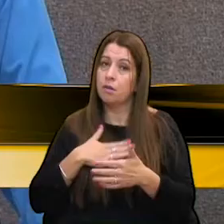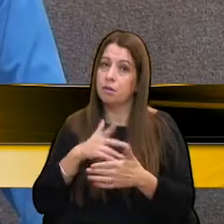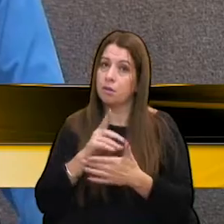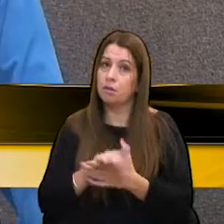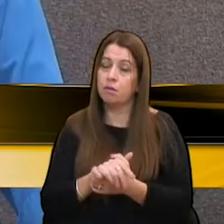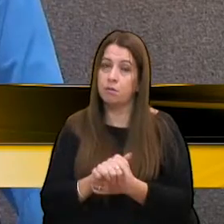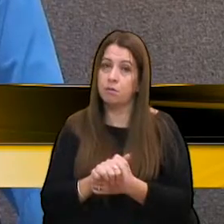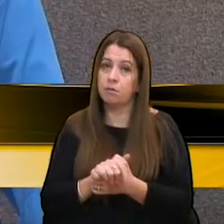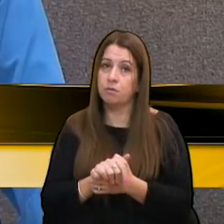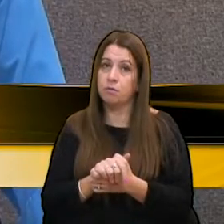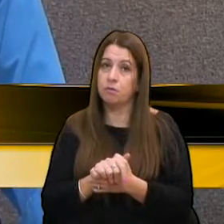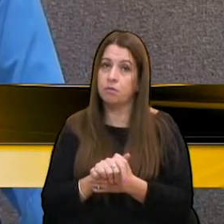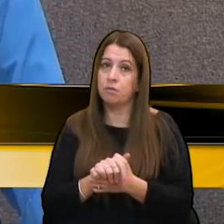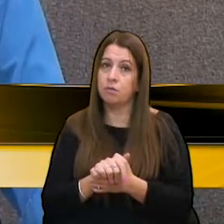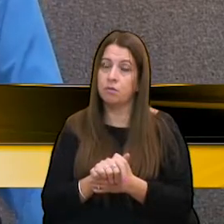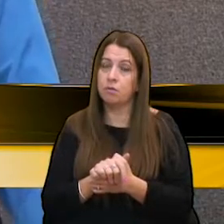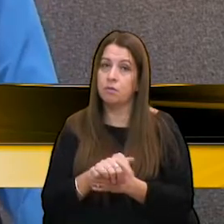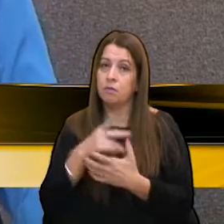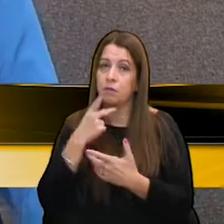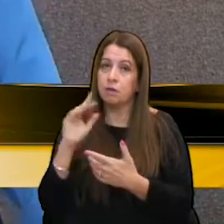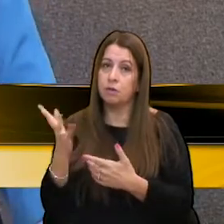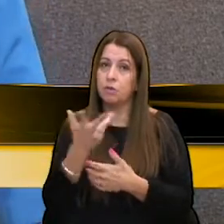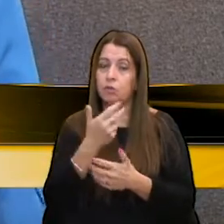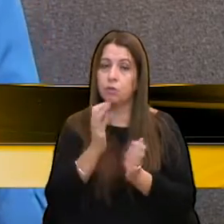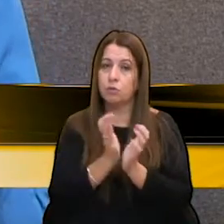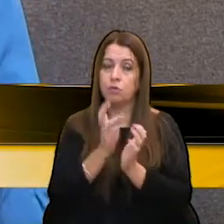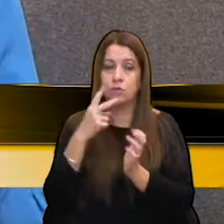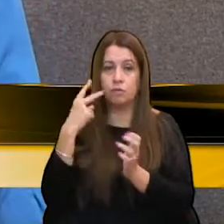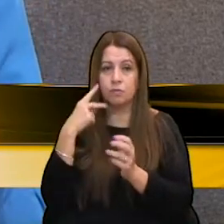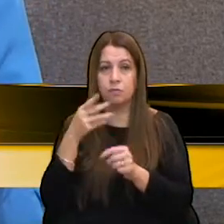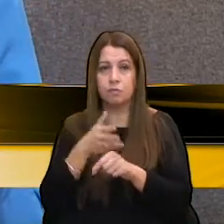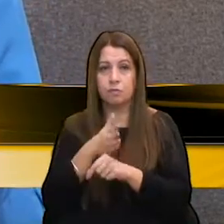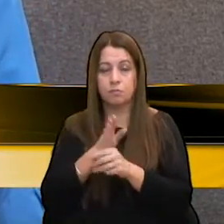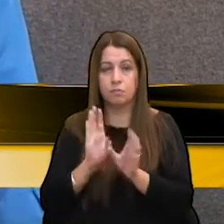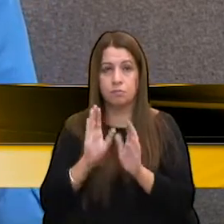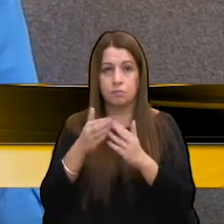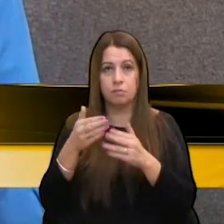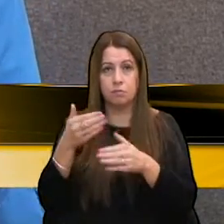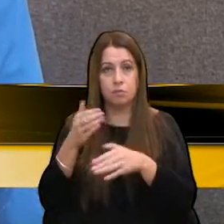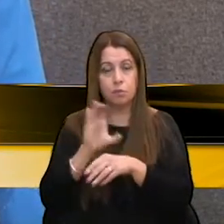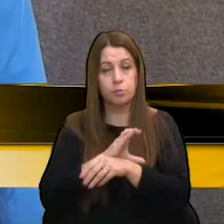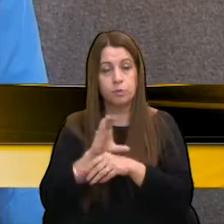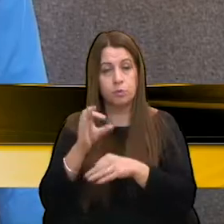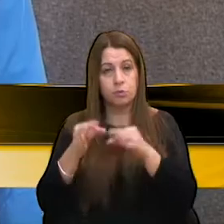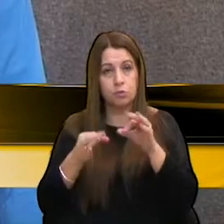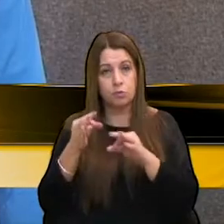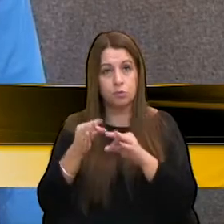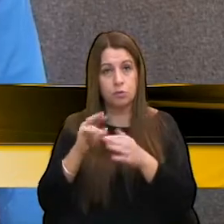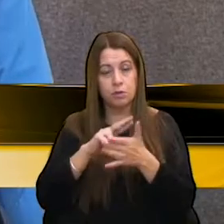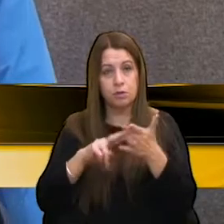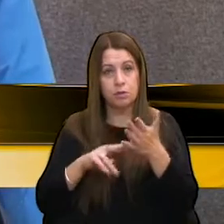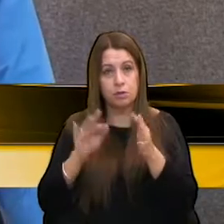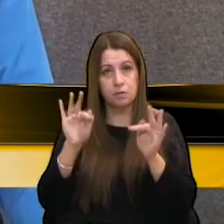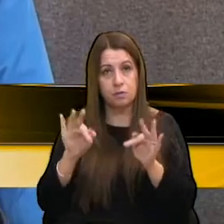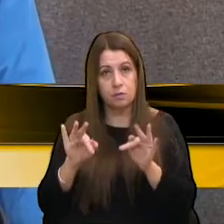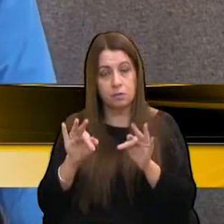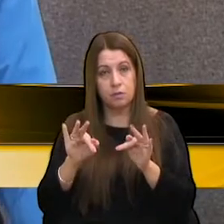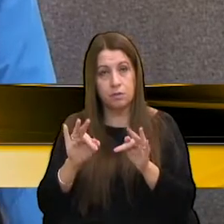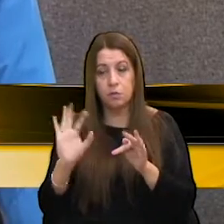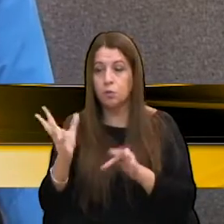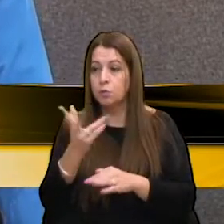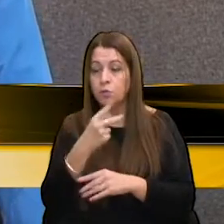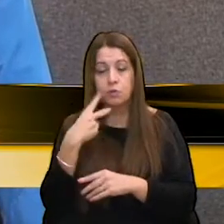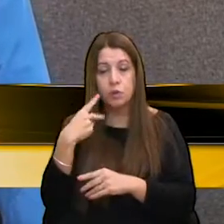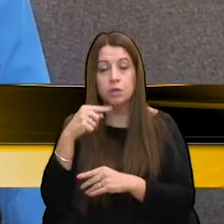de dizer aos colegas vereadores que fazem parte da Comissão de Constituição, Justiça e Redação Final, acho que todos